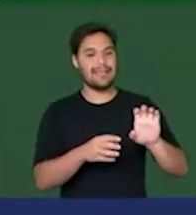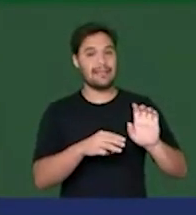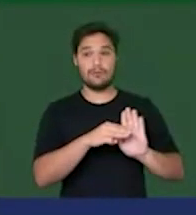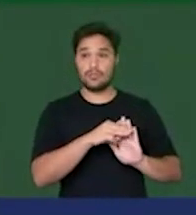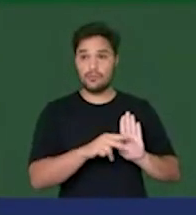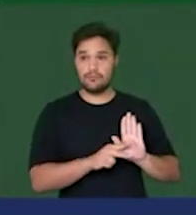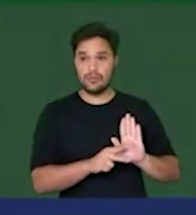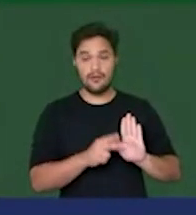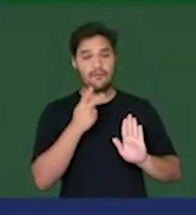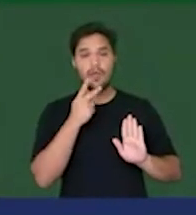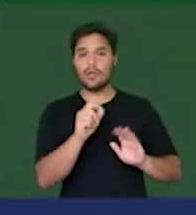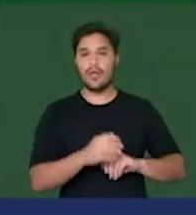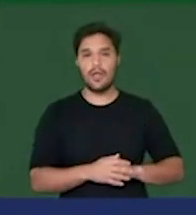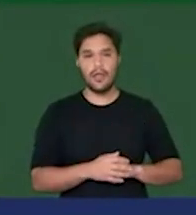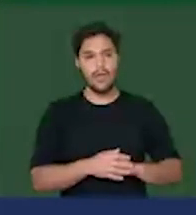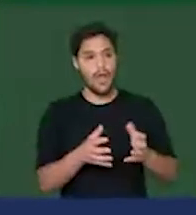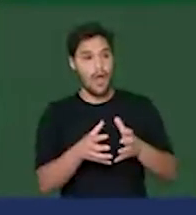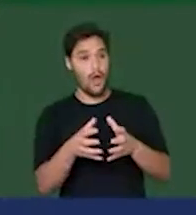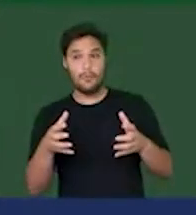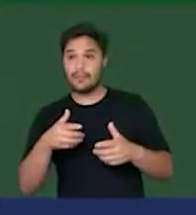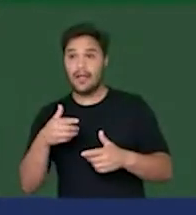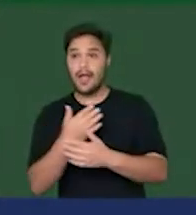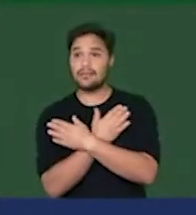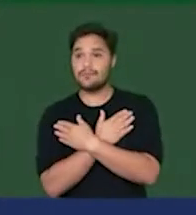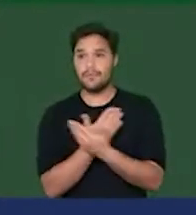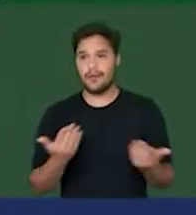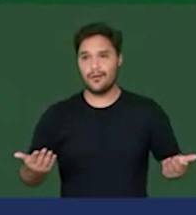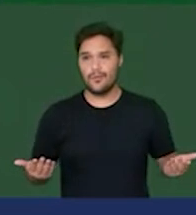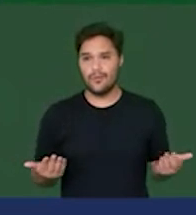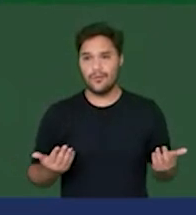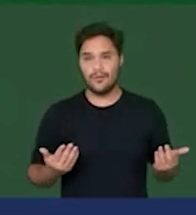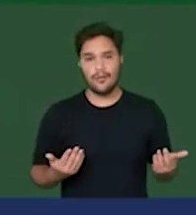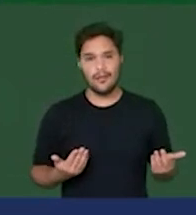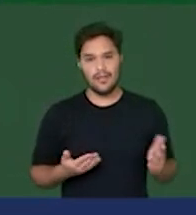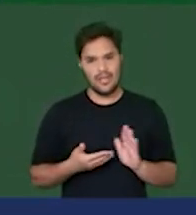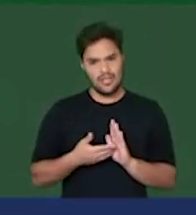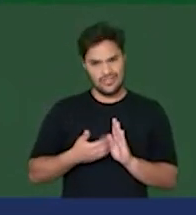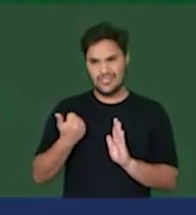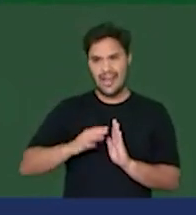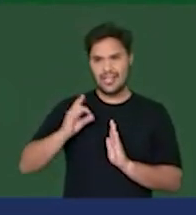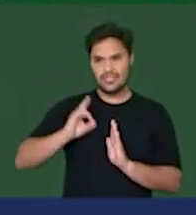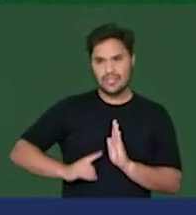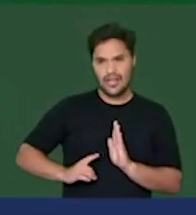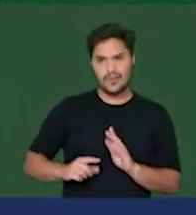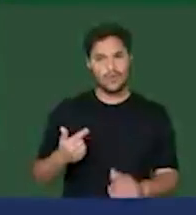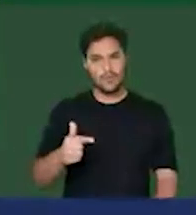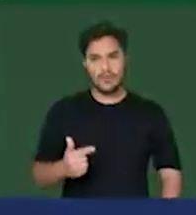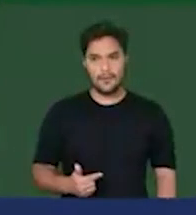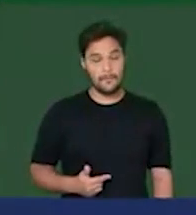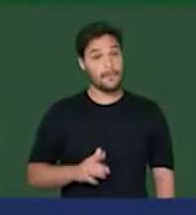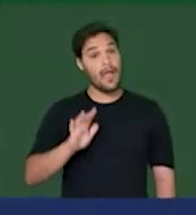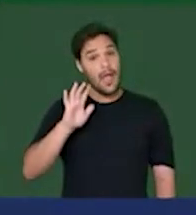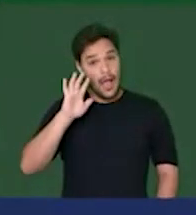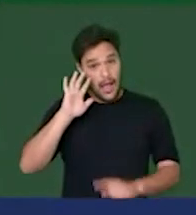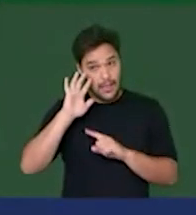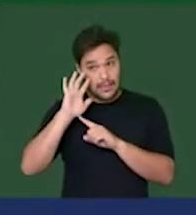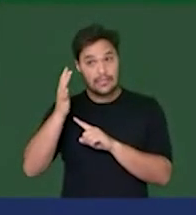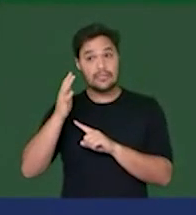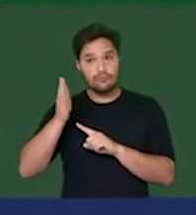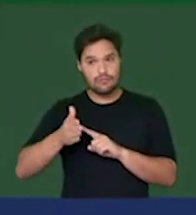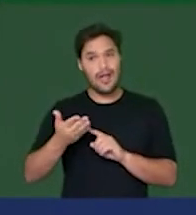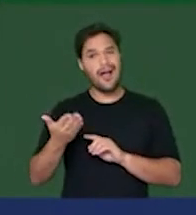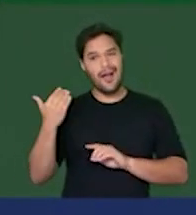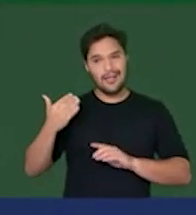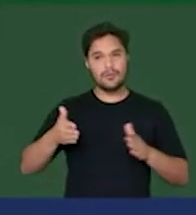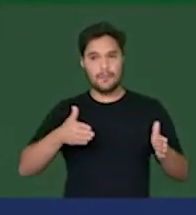medida provisória? Aumentar o desemprego. Não há nenhuma retirada de direitos. Primeiro, que essa medida já foi tomada durante